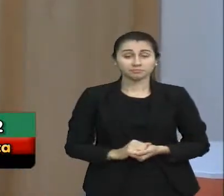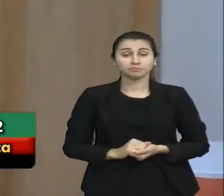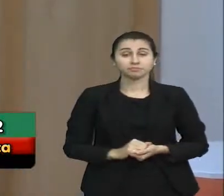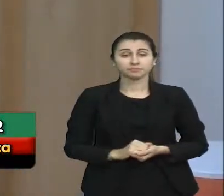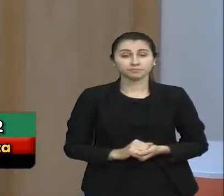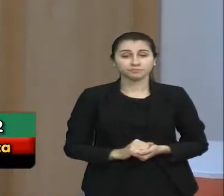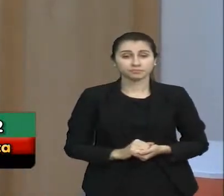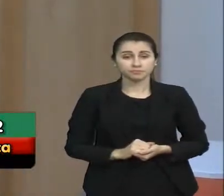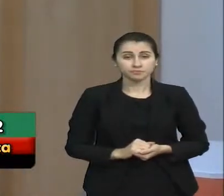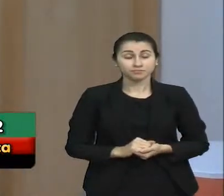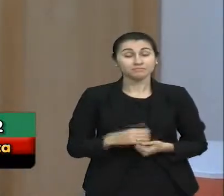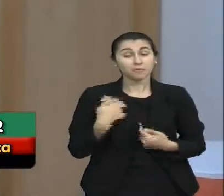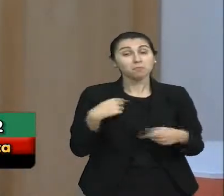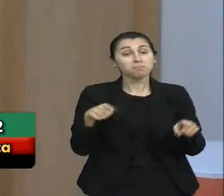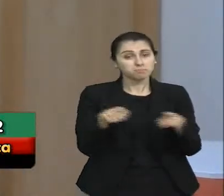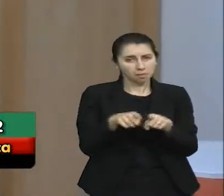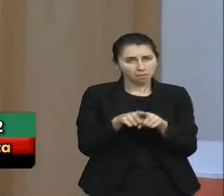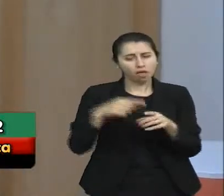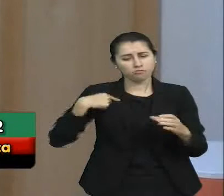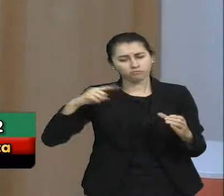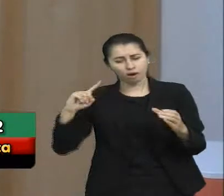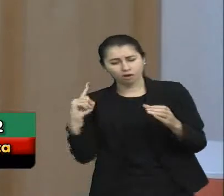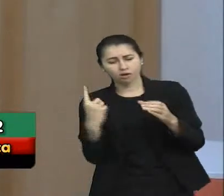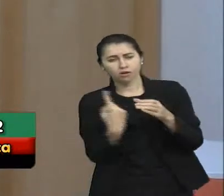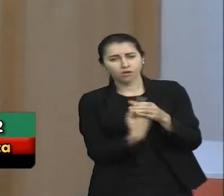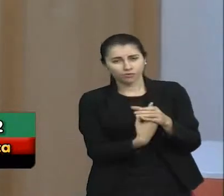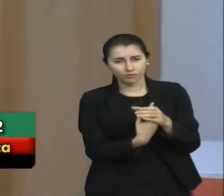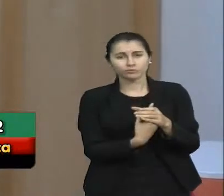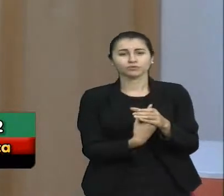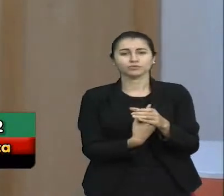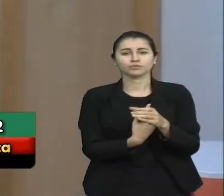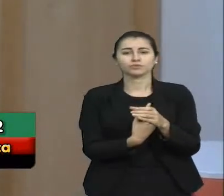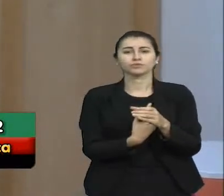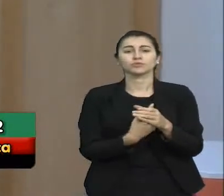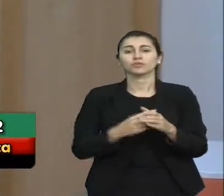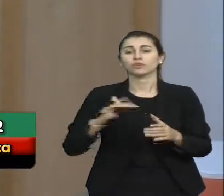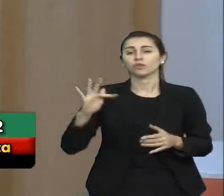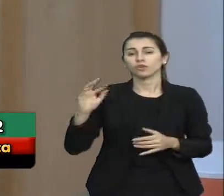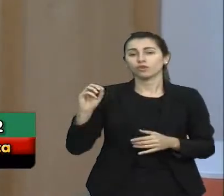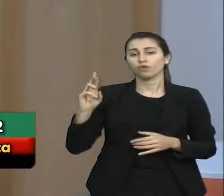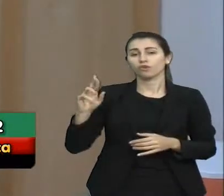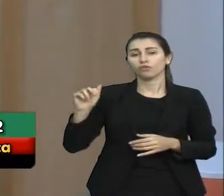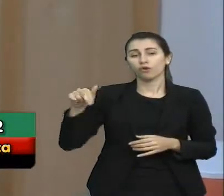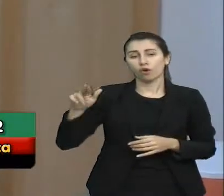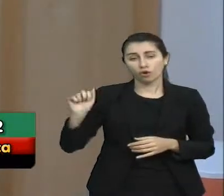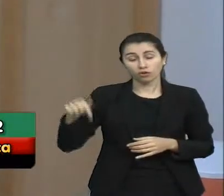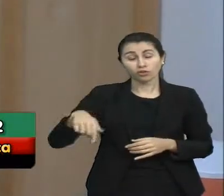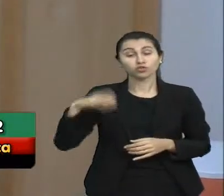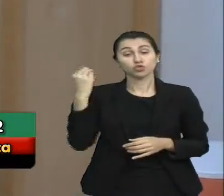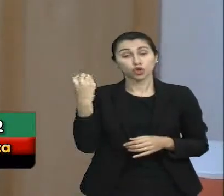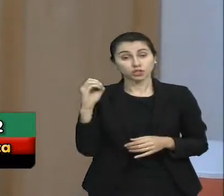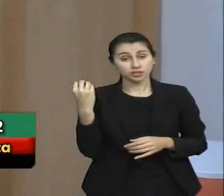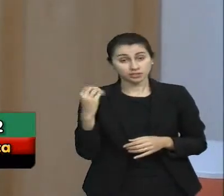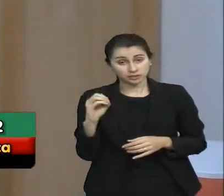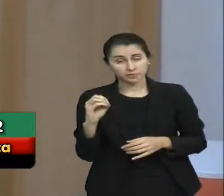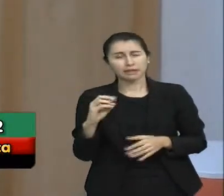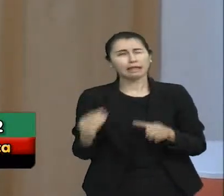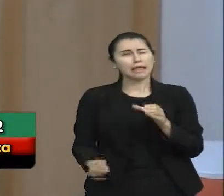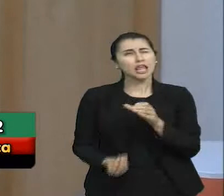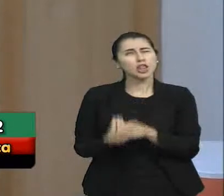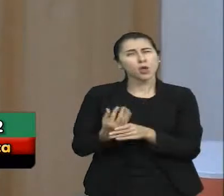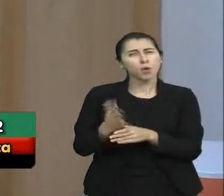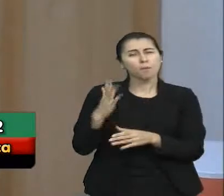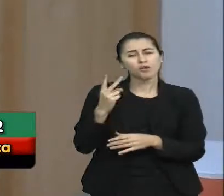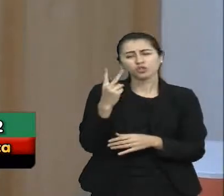também faço parte, né, do fórum, estou fazendo parte do fórum, que esse fórum de Osasco, né, ele foi criado em